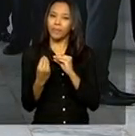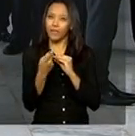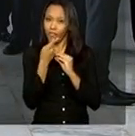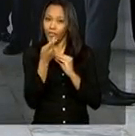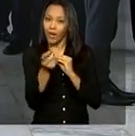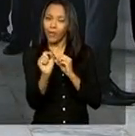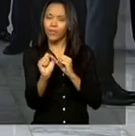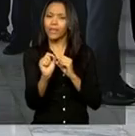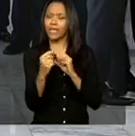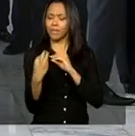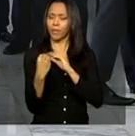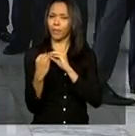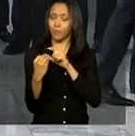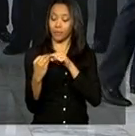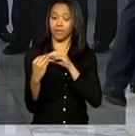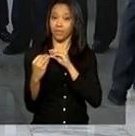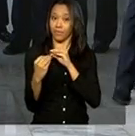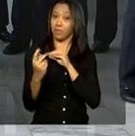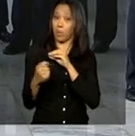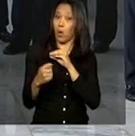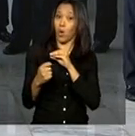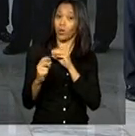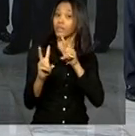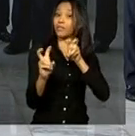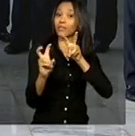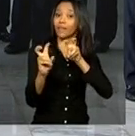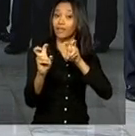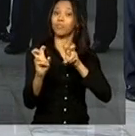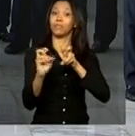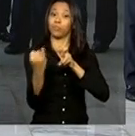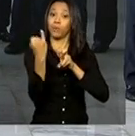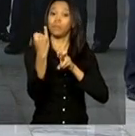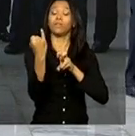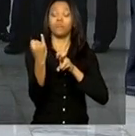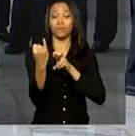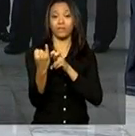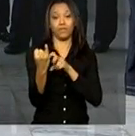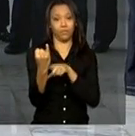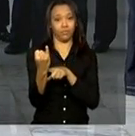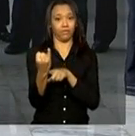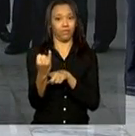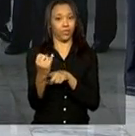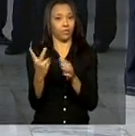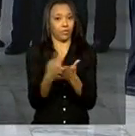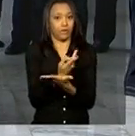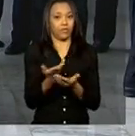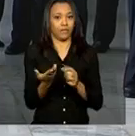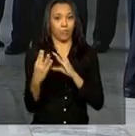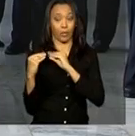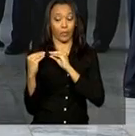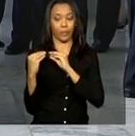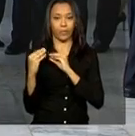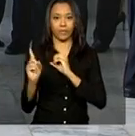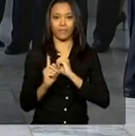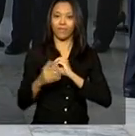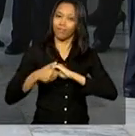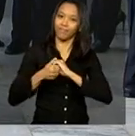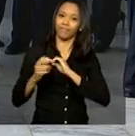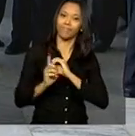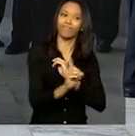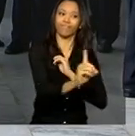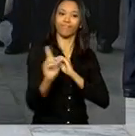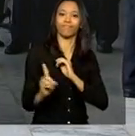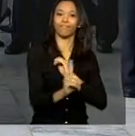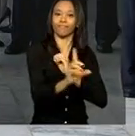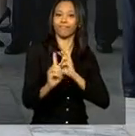mostram que essas conversas podem versar de assuntos muito triviais até questões bastante importantes, né? Então, na verdade, o que nós temos